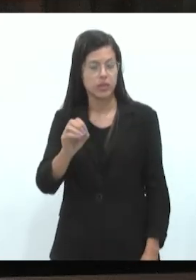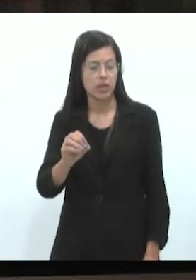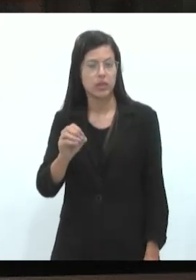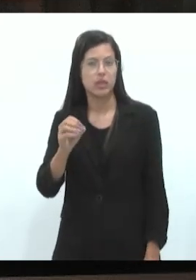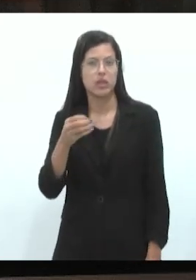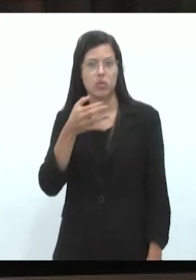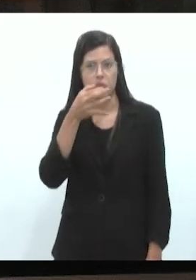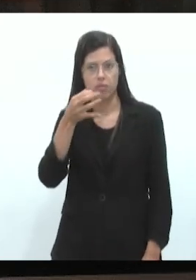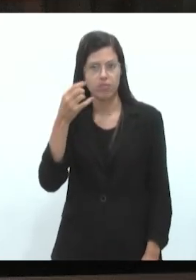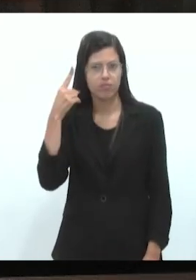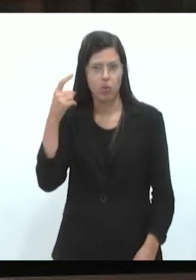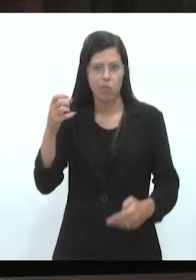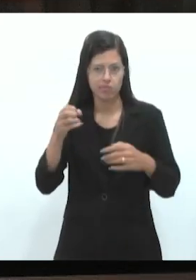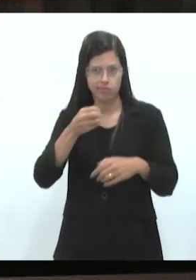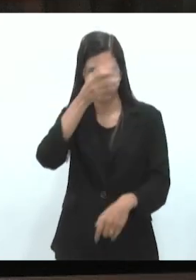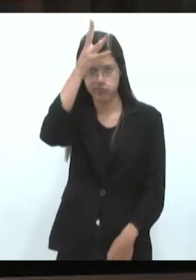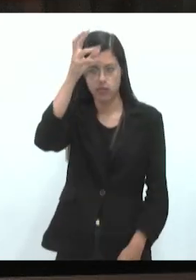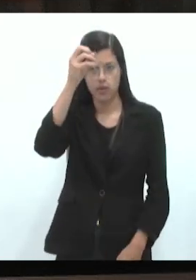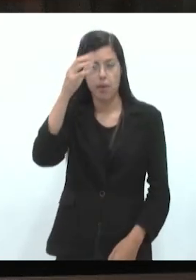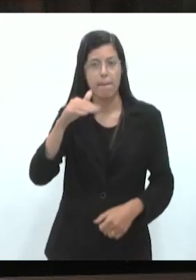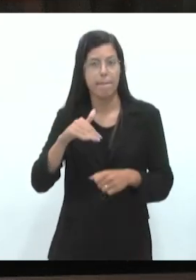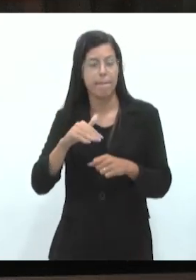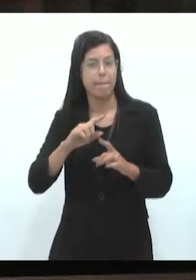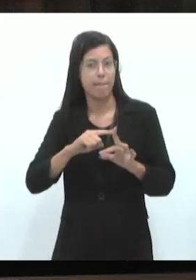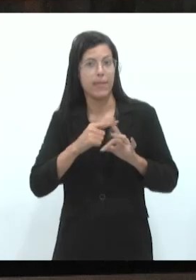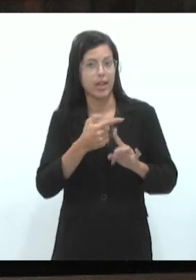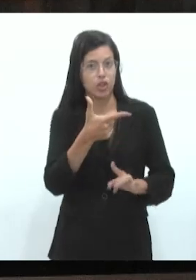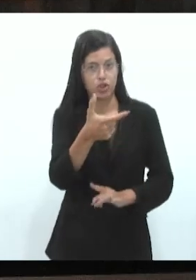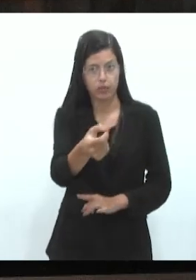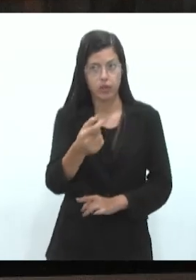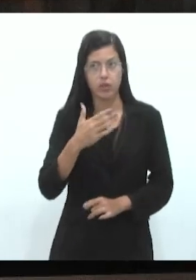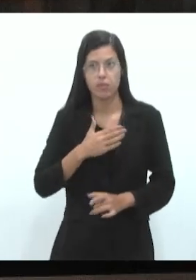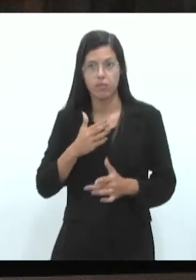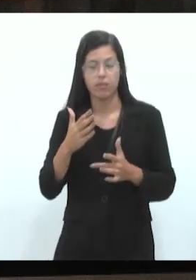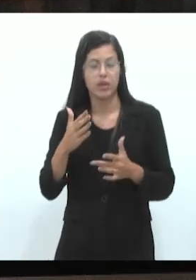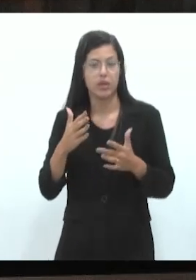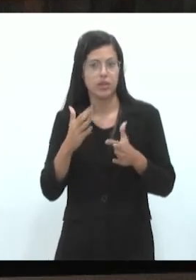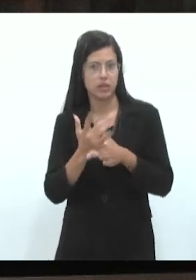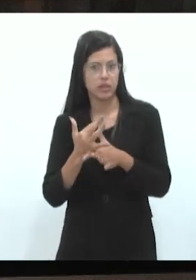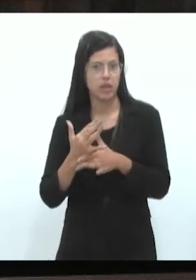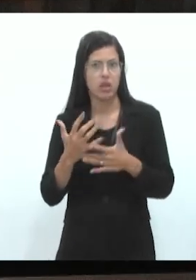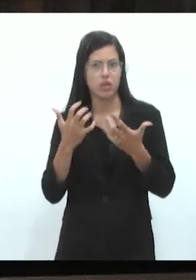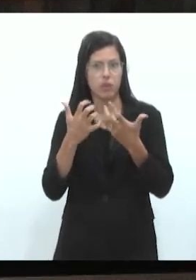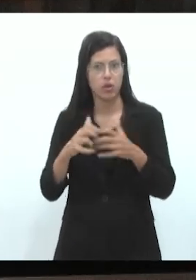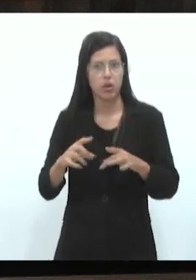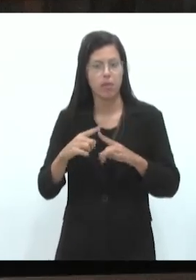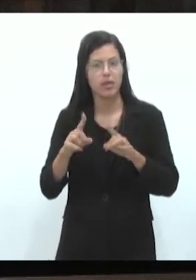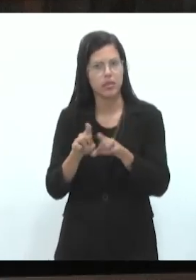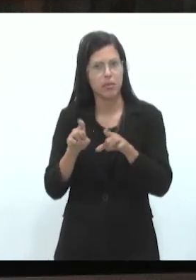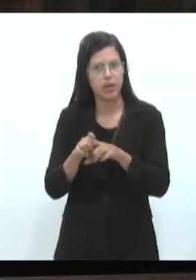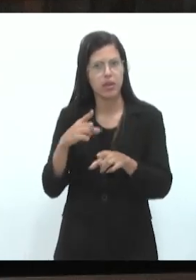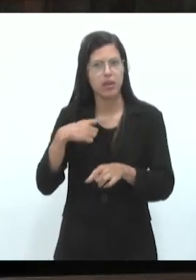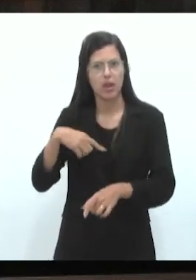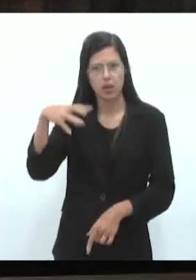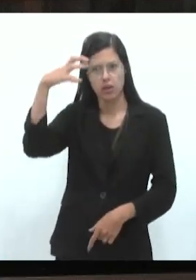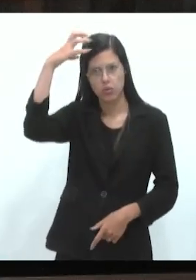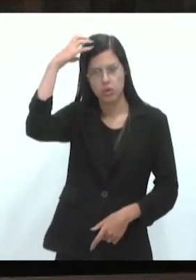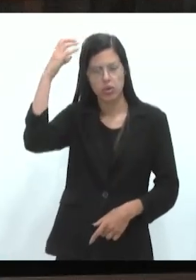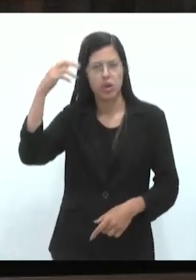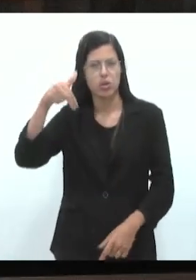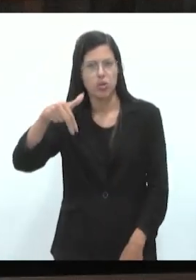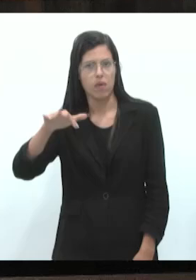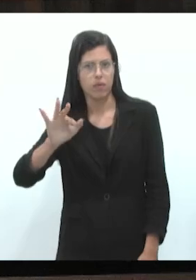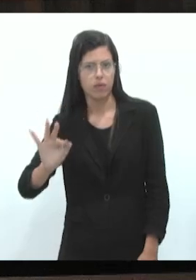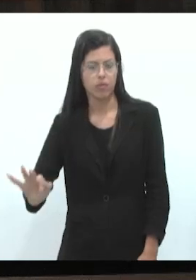sirenes, mais de 20 são para a minha cidade de Petrópolis, mas pega Angra dos Reis, pega Nova Friburgo, pega municípios da